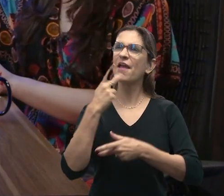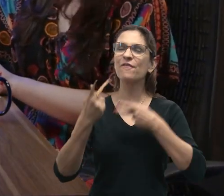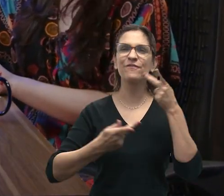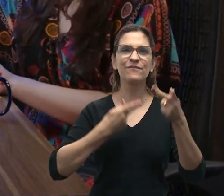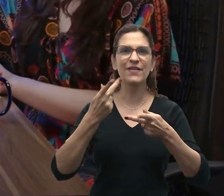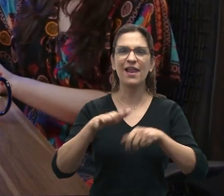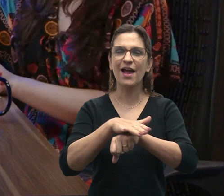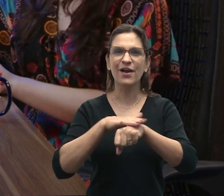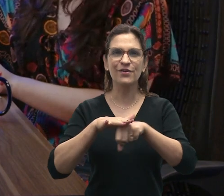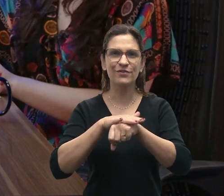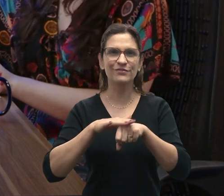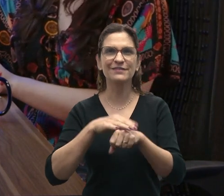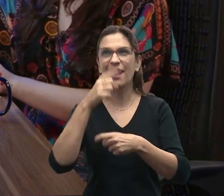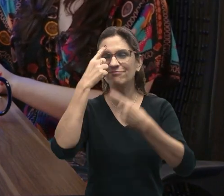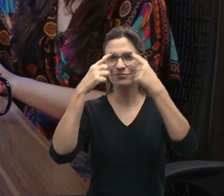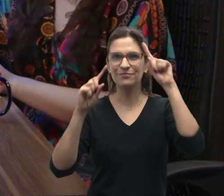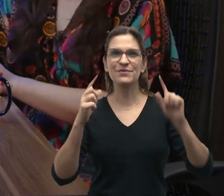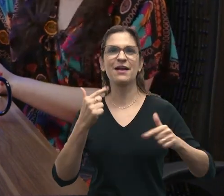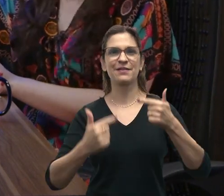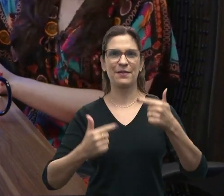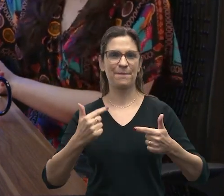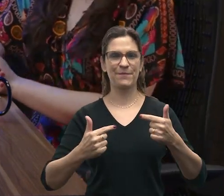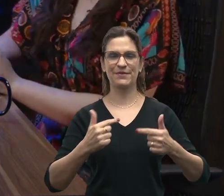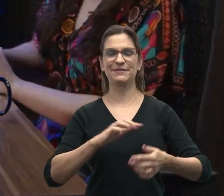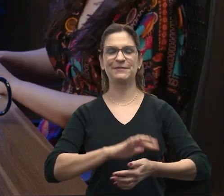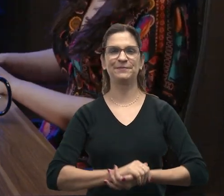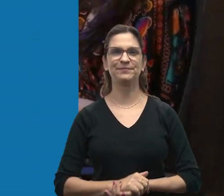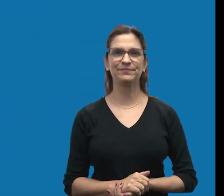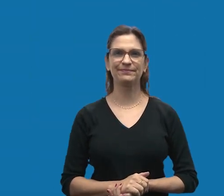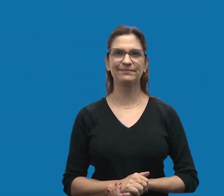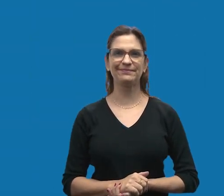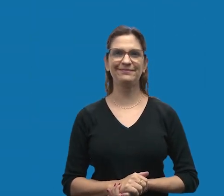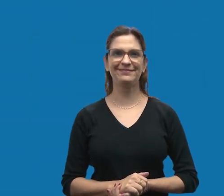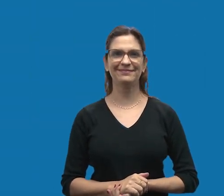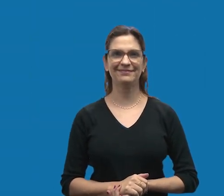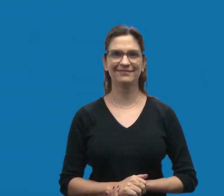sobre as nossas ideias sobre a política. Então vamos lá.